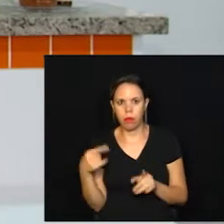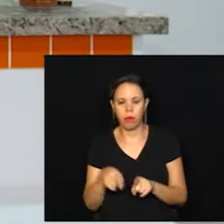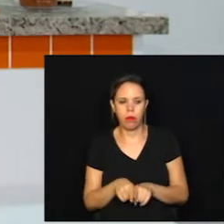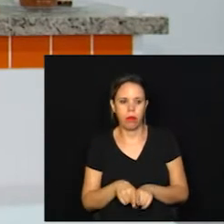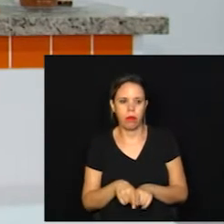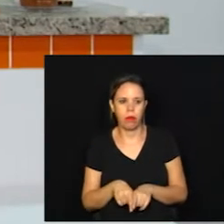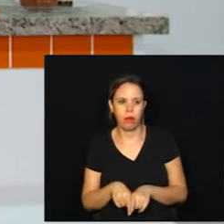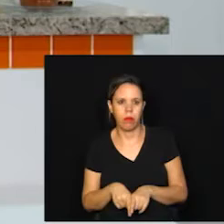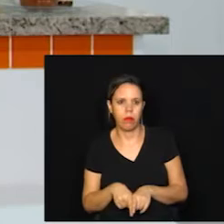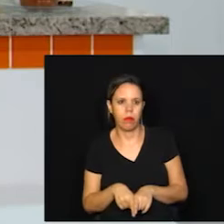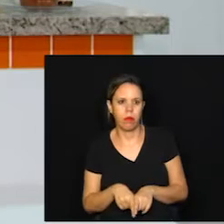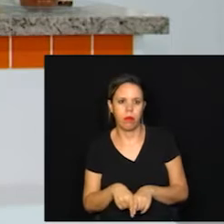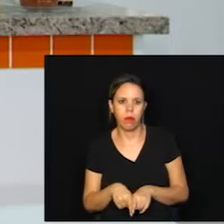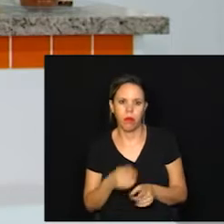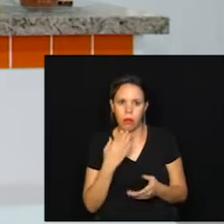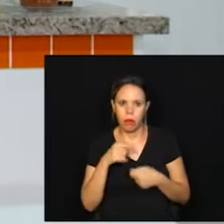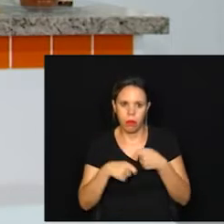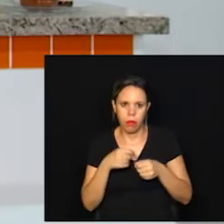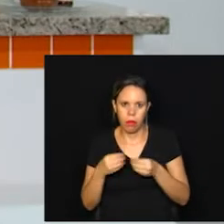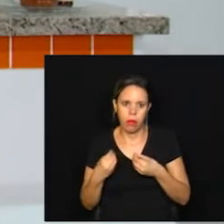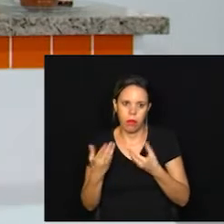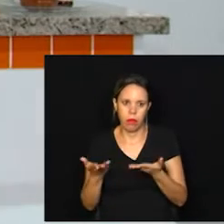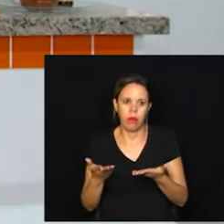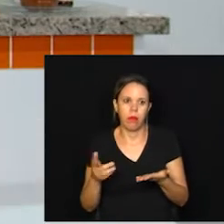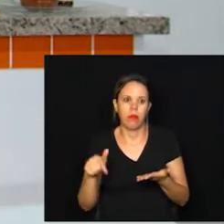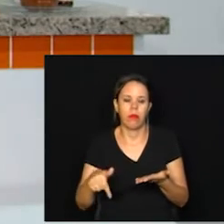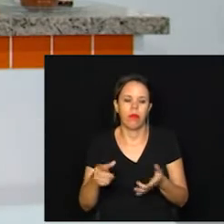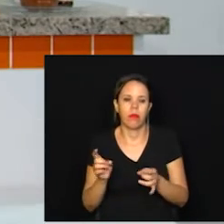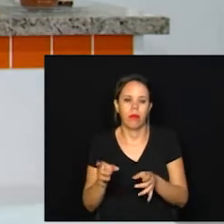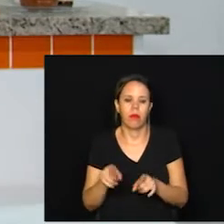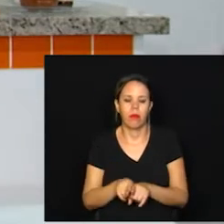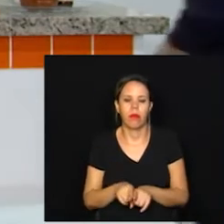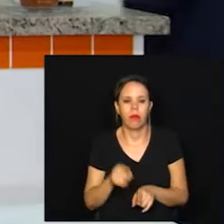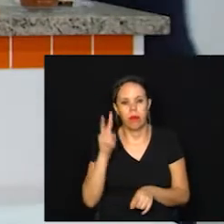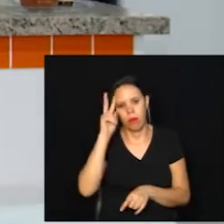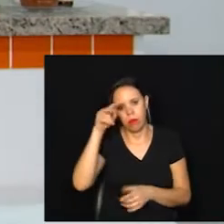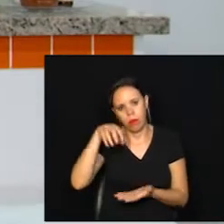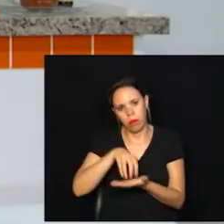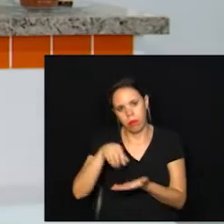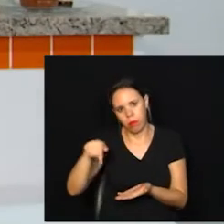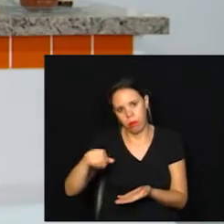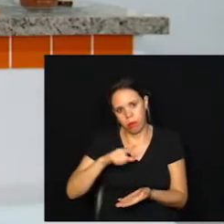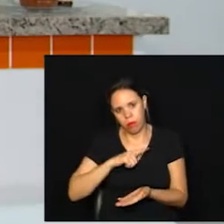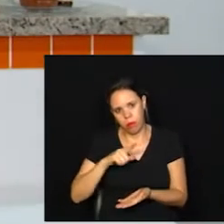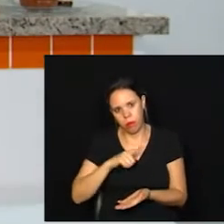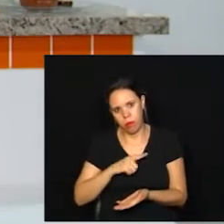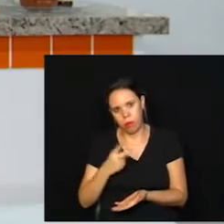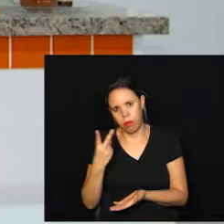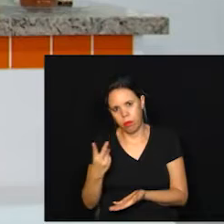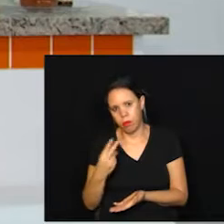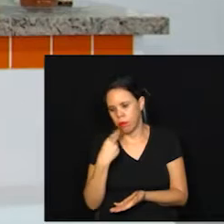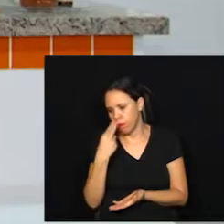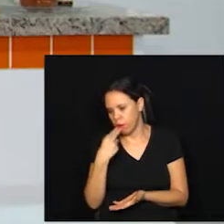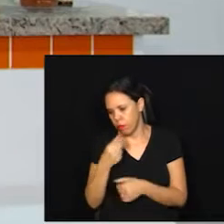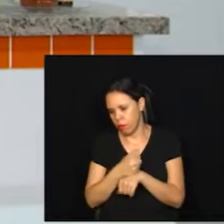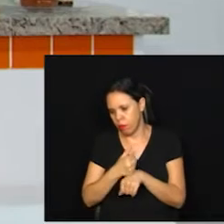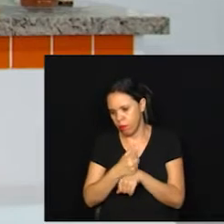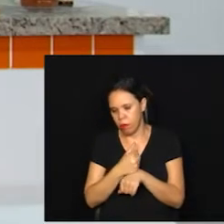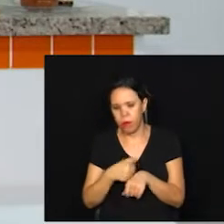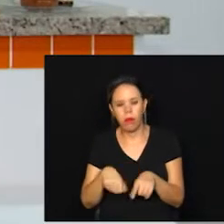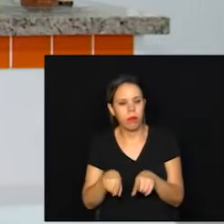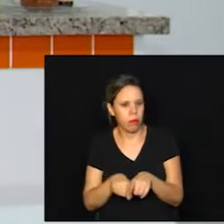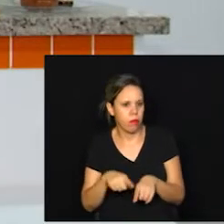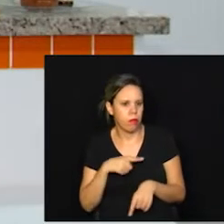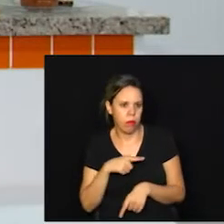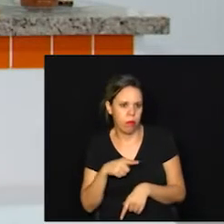maior do alimento que a gente fornece aqui. E lembrando também que a nossa unidade tem duas nutricionistas e